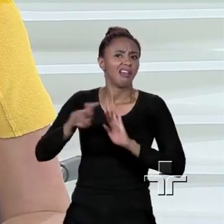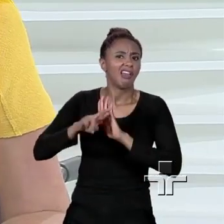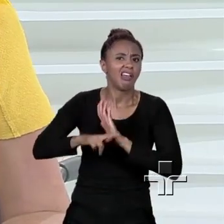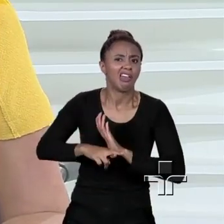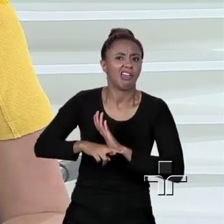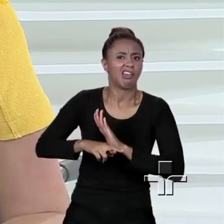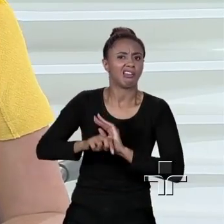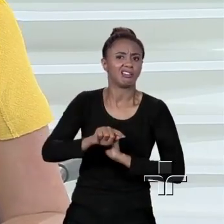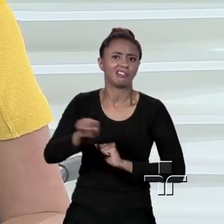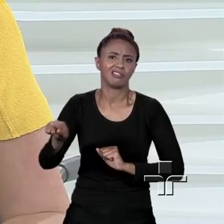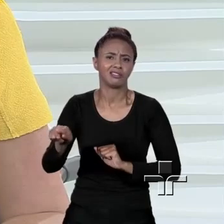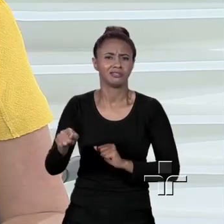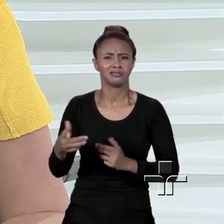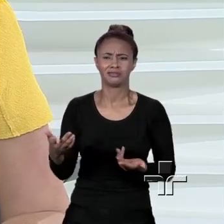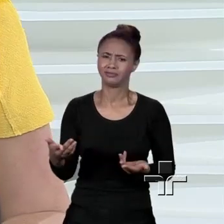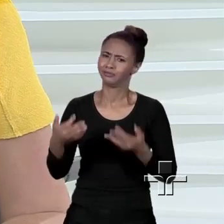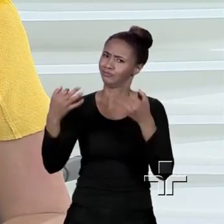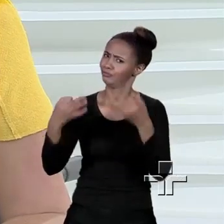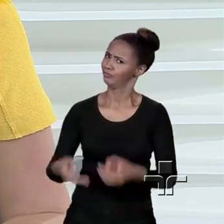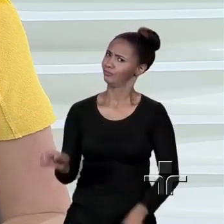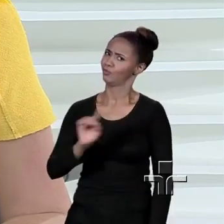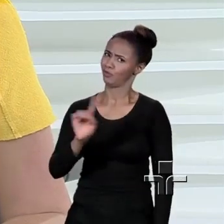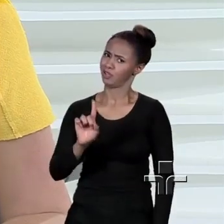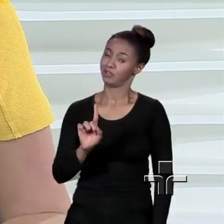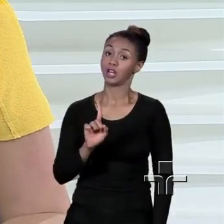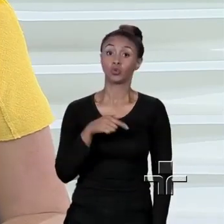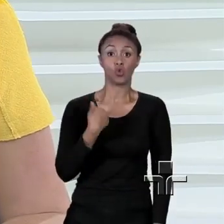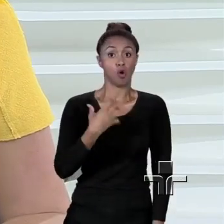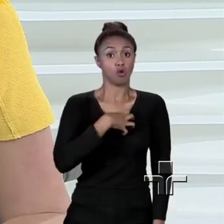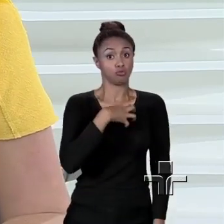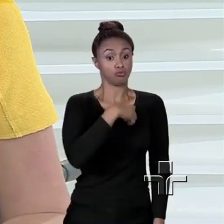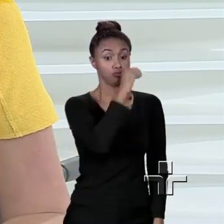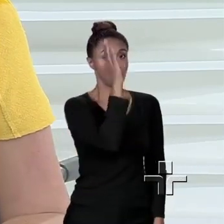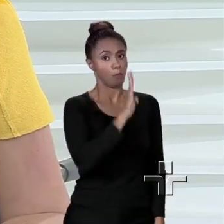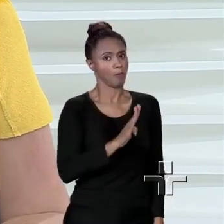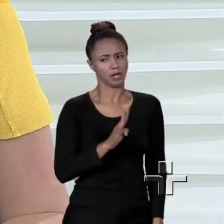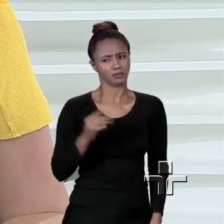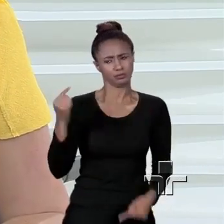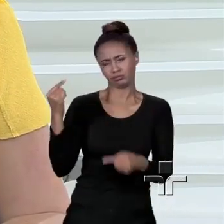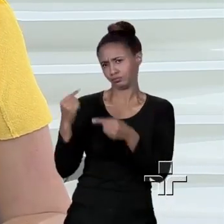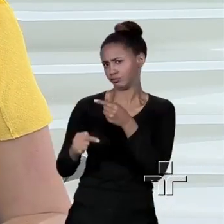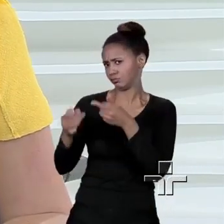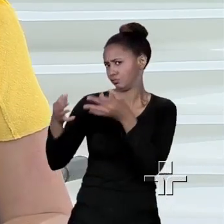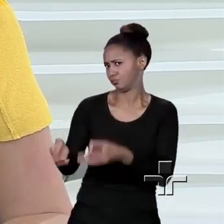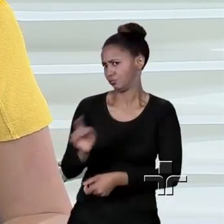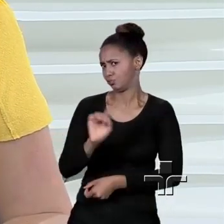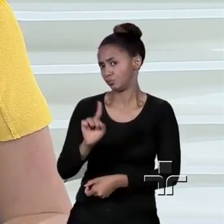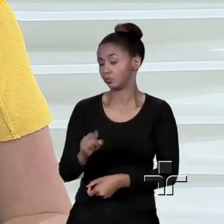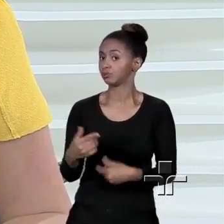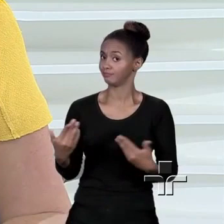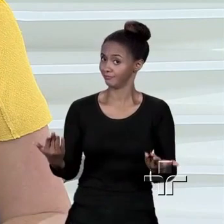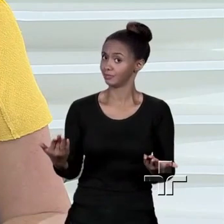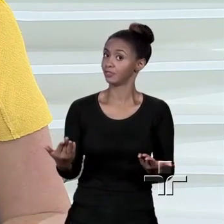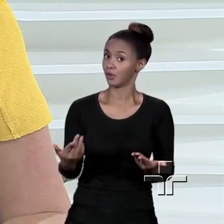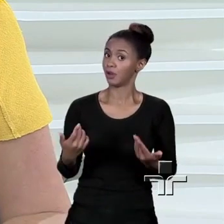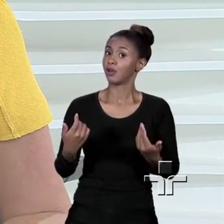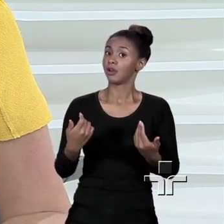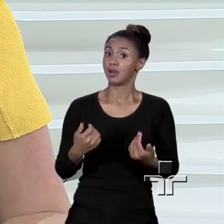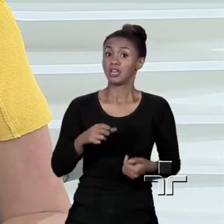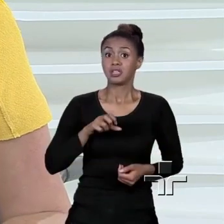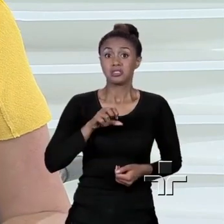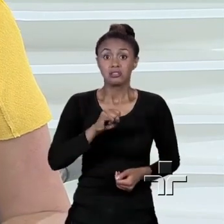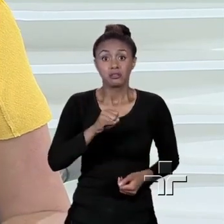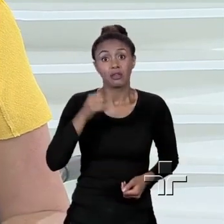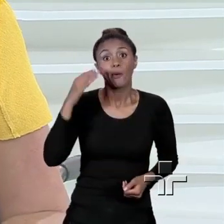submetidos não é um regime justo na nossa visão brasileira. E isso a gente tem que ver que o Bolsonaro foi lá e fez